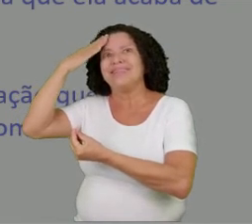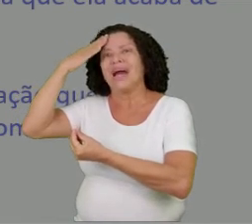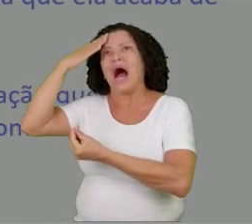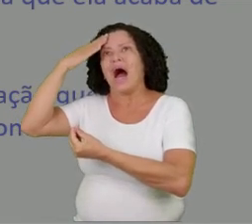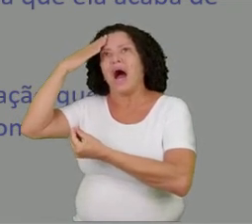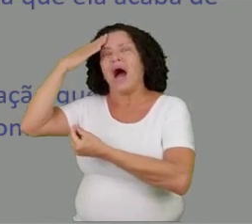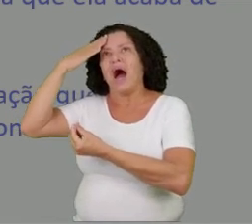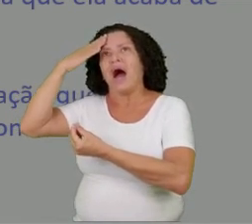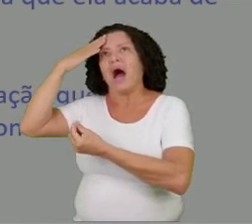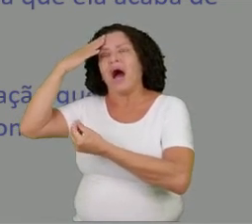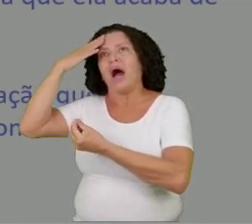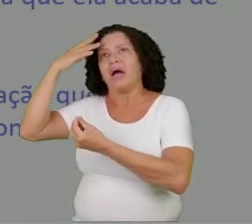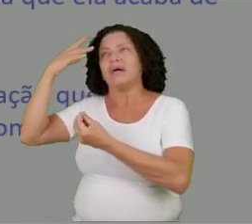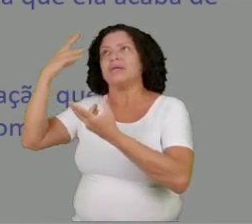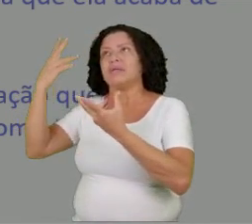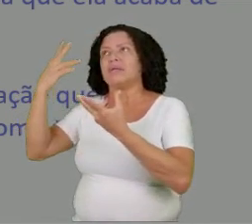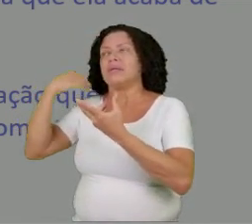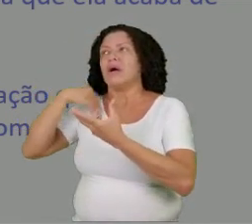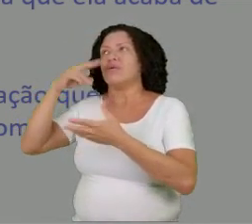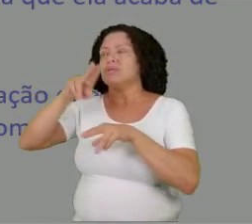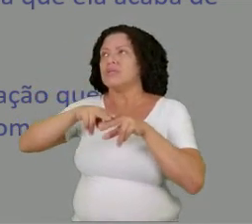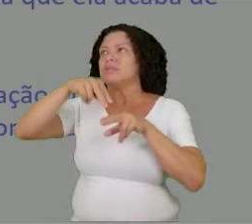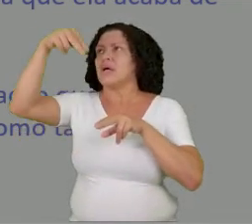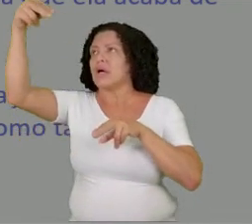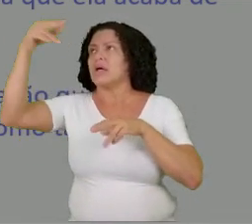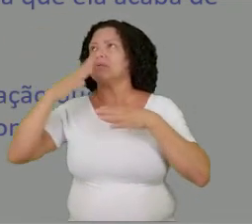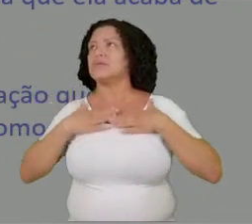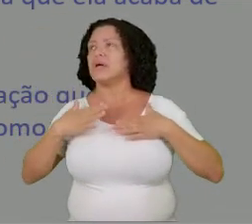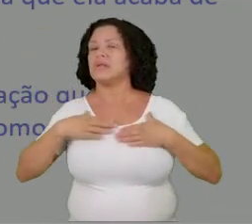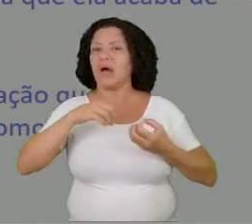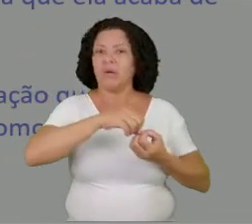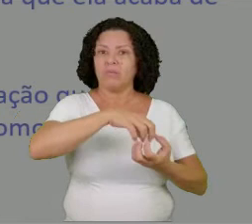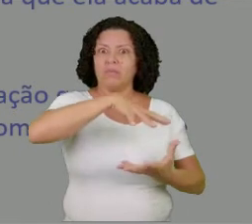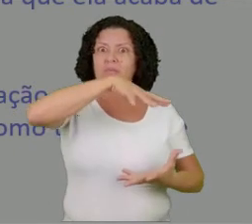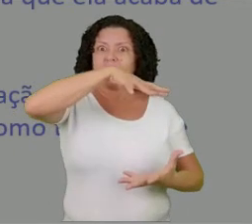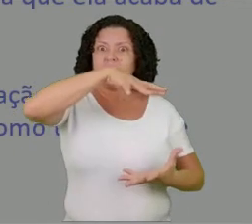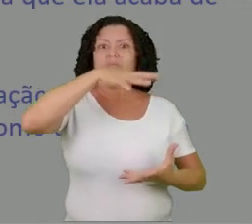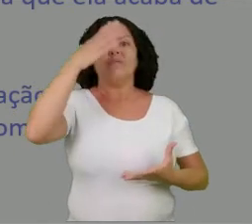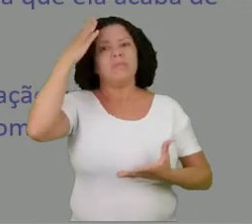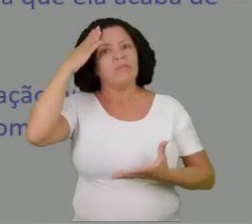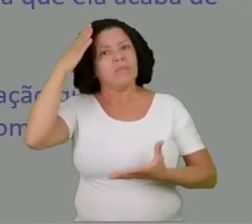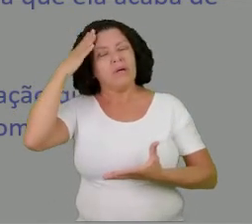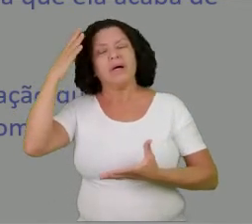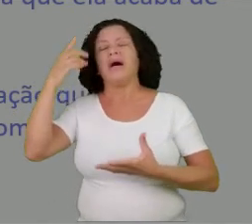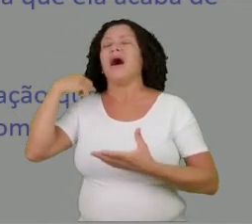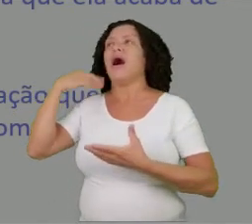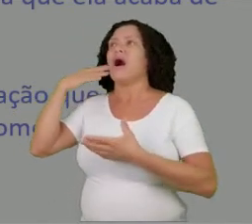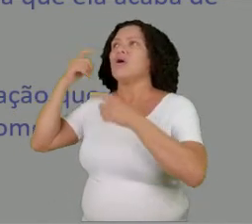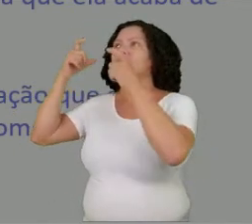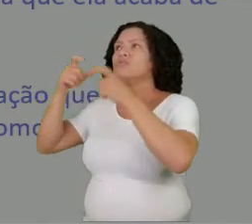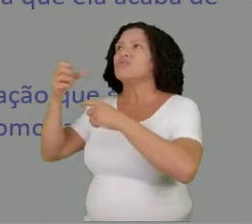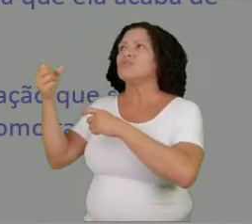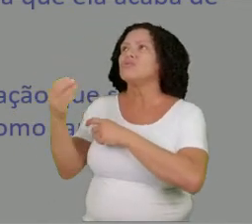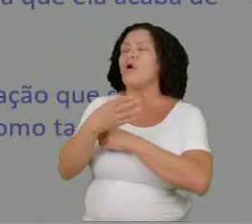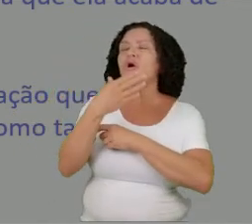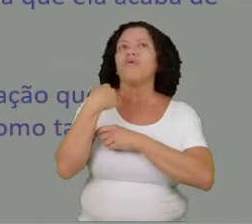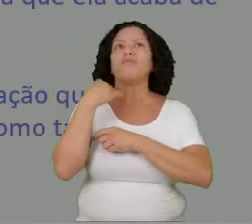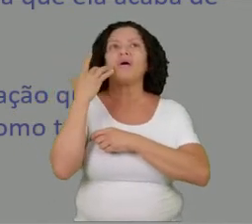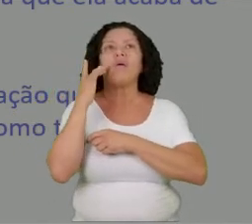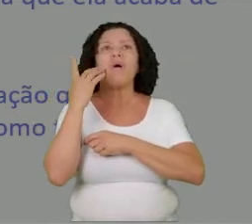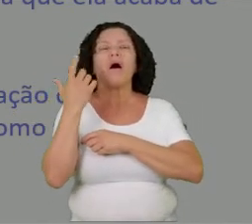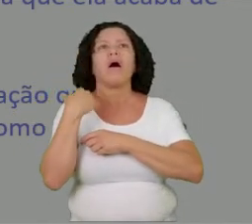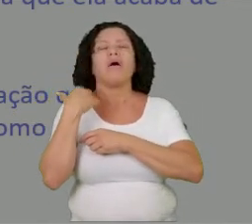no conhecimento de si mesma, para se ver desencarnada, para se ver nessa veste do perispírito, para se entender nesse